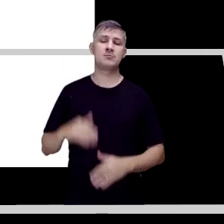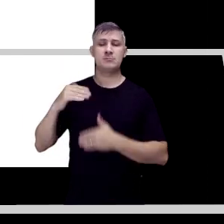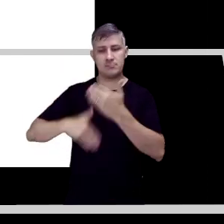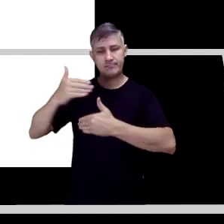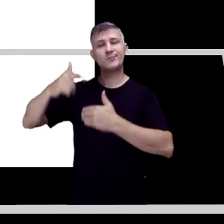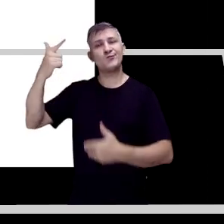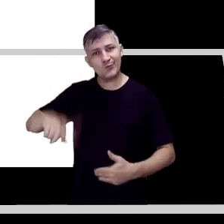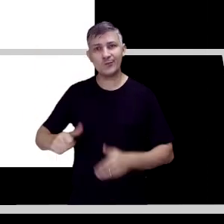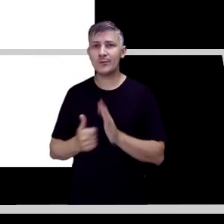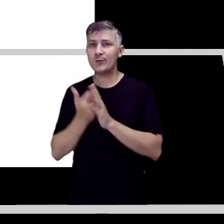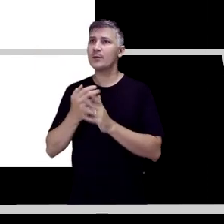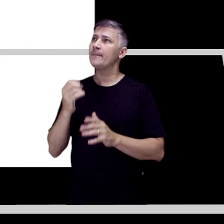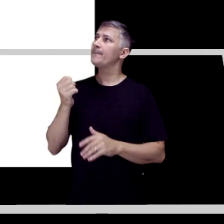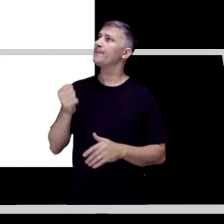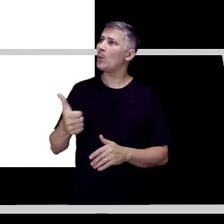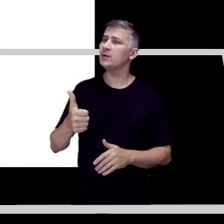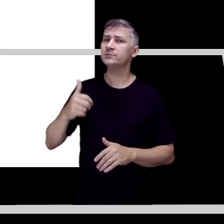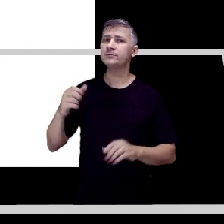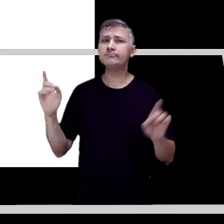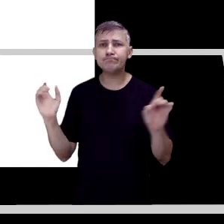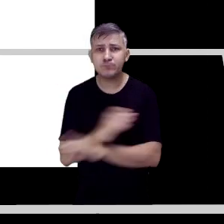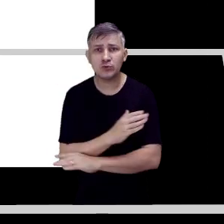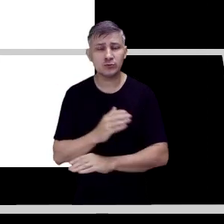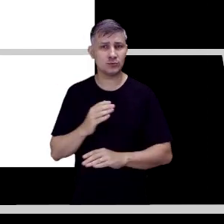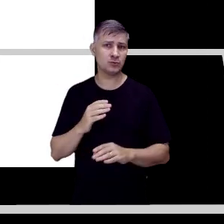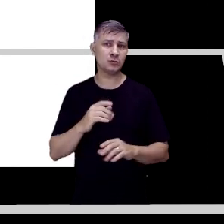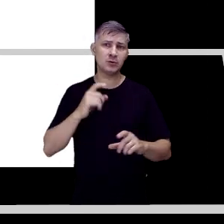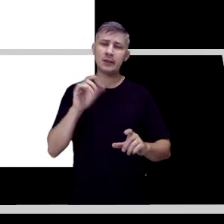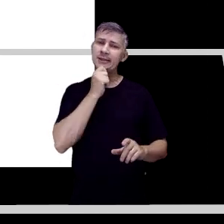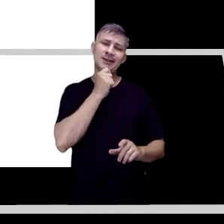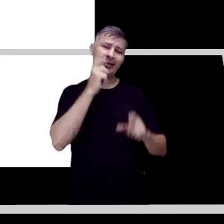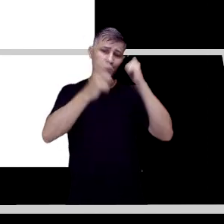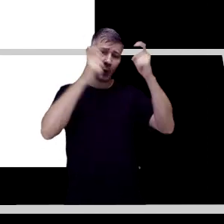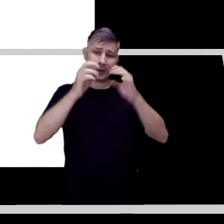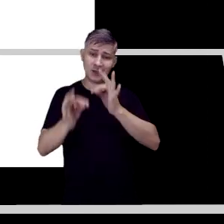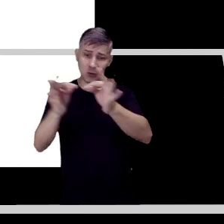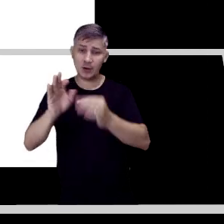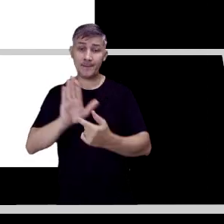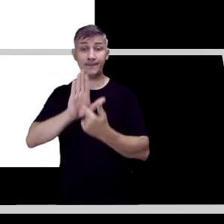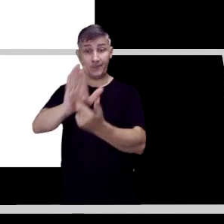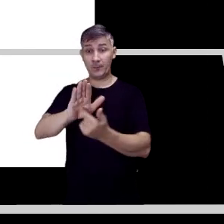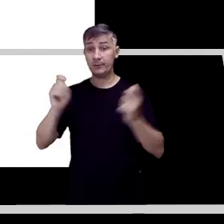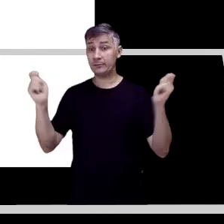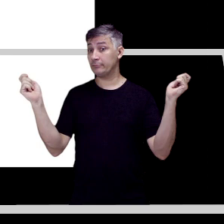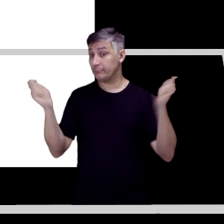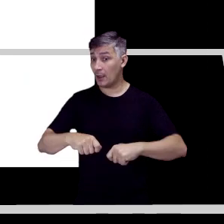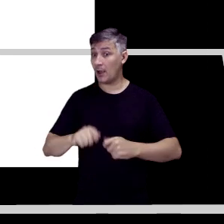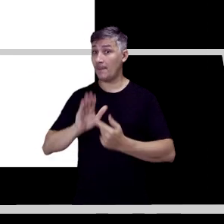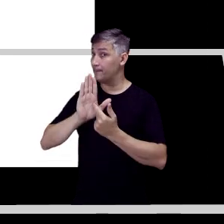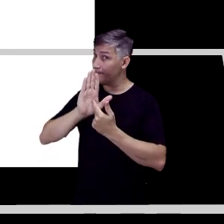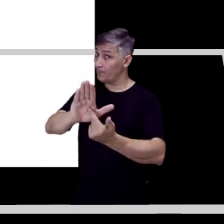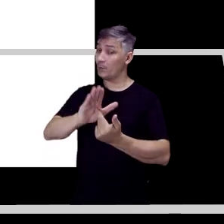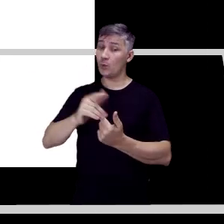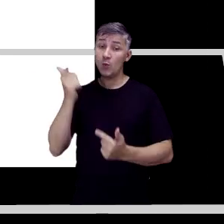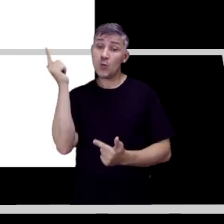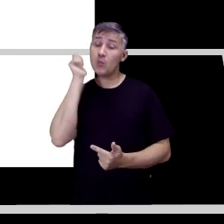De novo, assim, é uma sequência quase que um pouco assim, sem tanta preocupação com a cronologia específica, né, mas mostrando